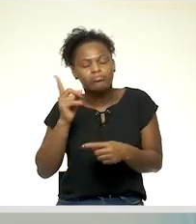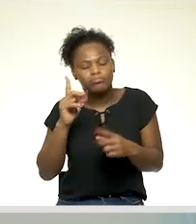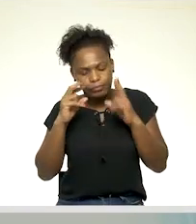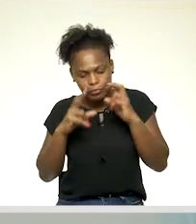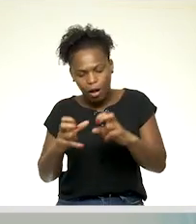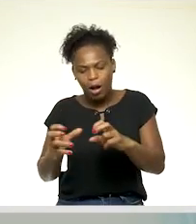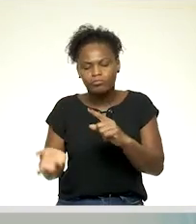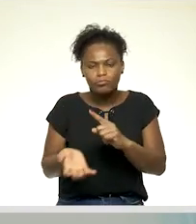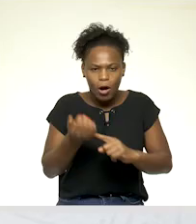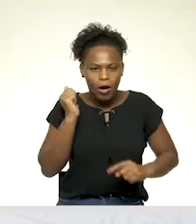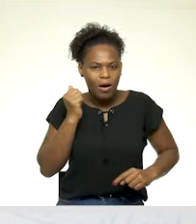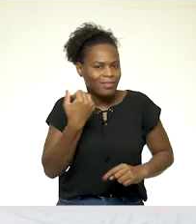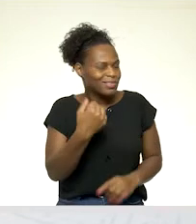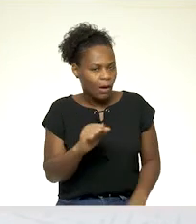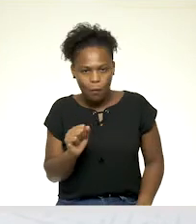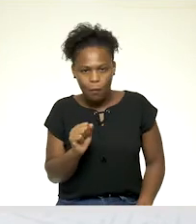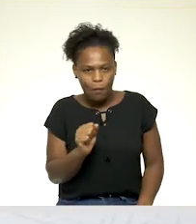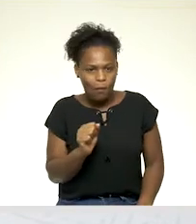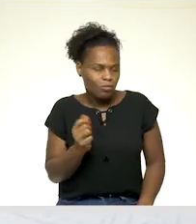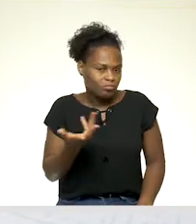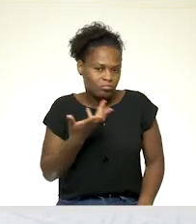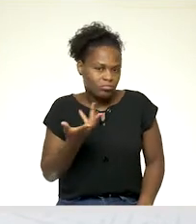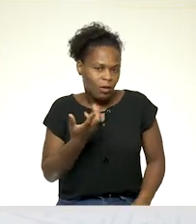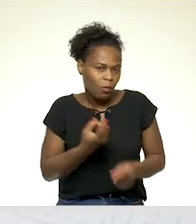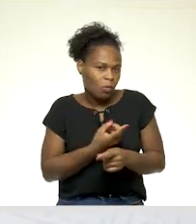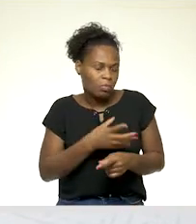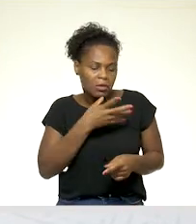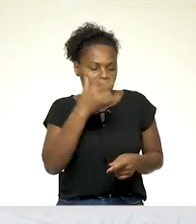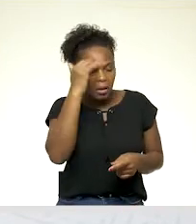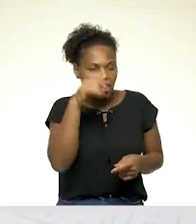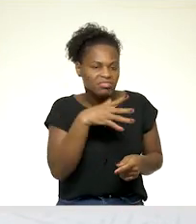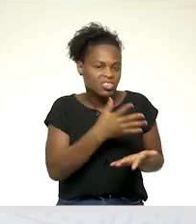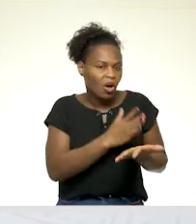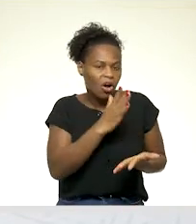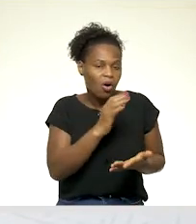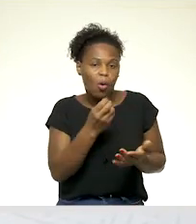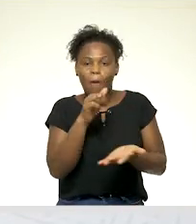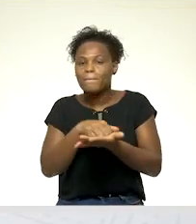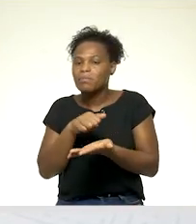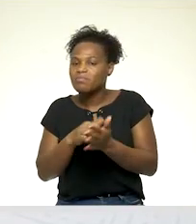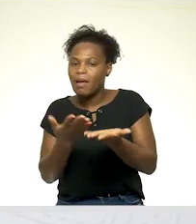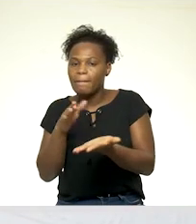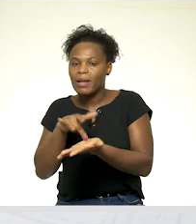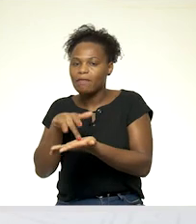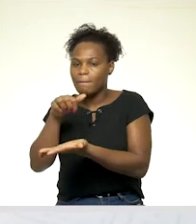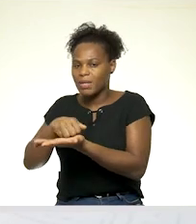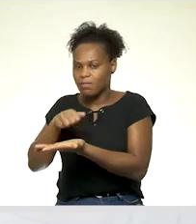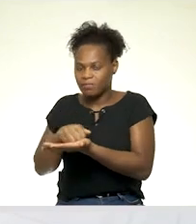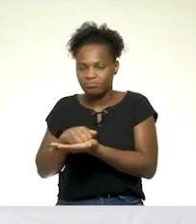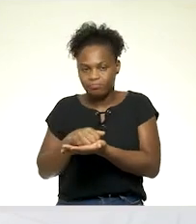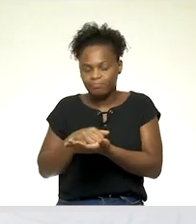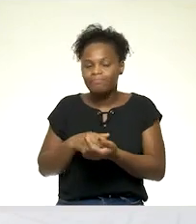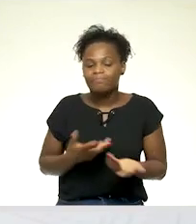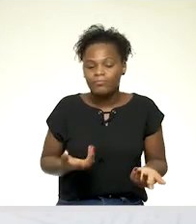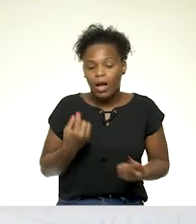conquistado e não provinha da revelação ou da Bíblia Sagrada. Temos